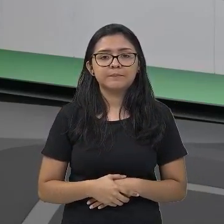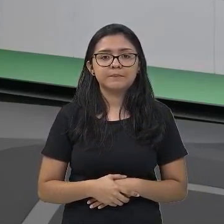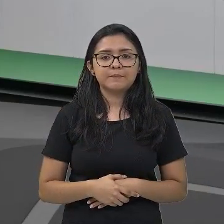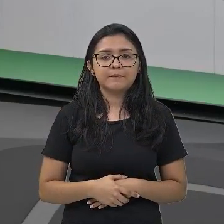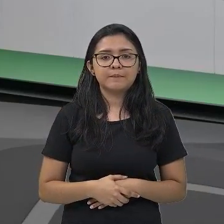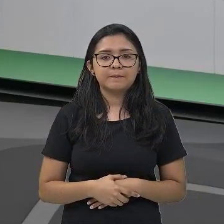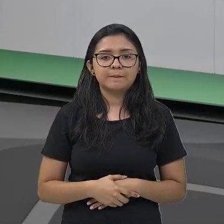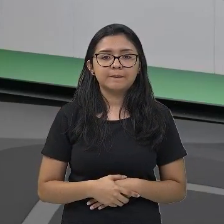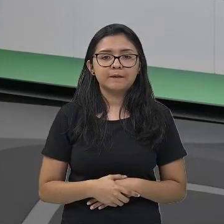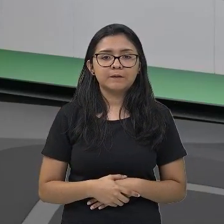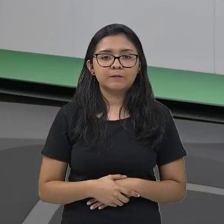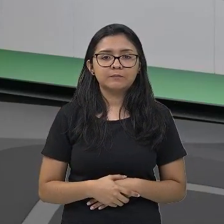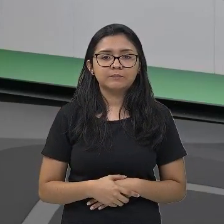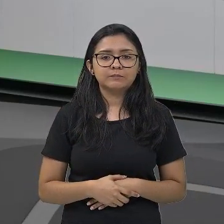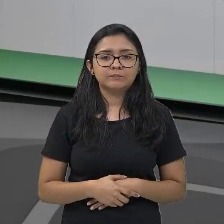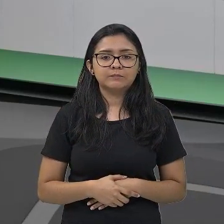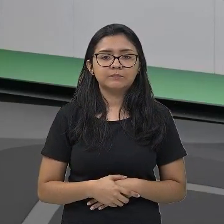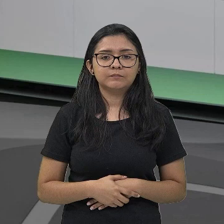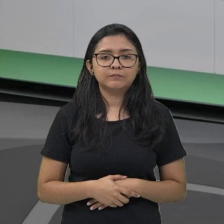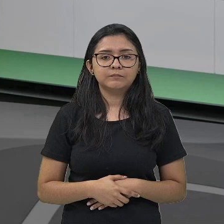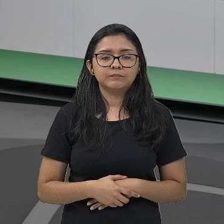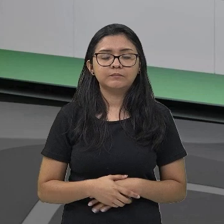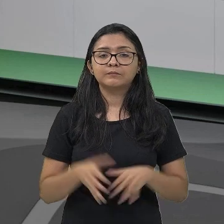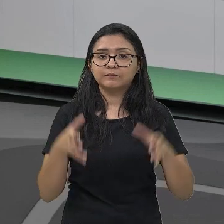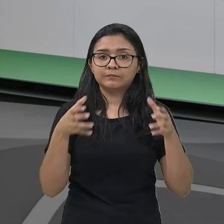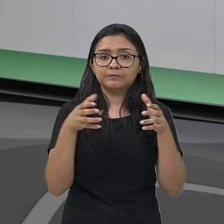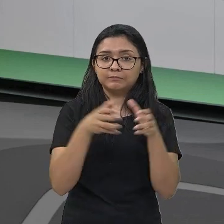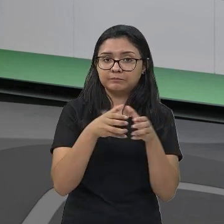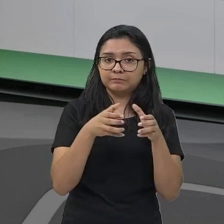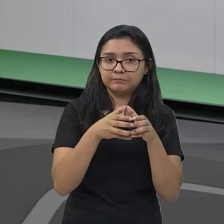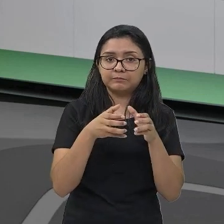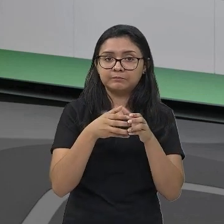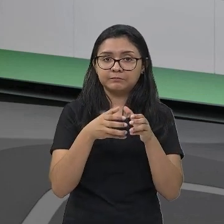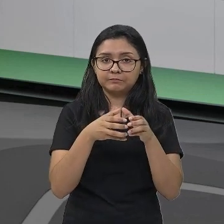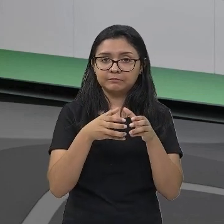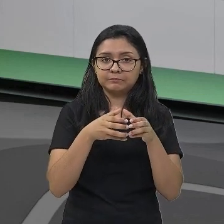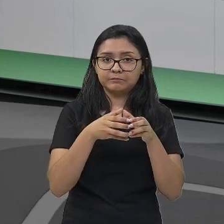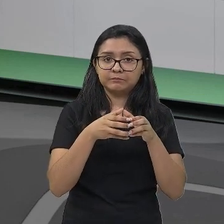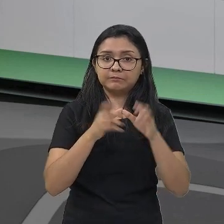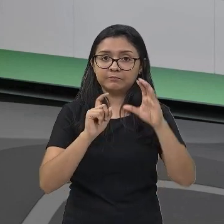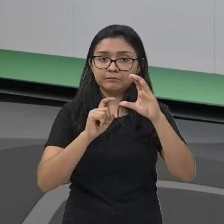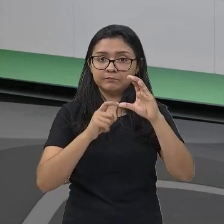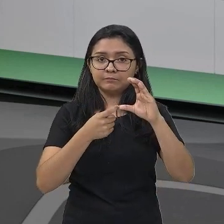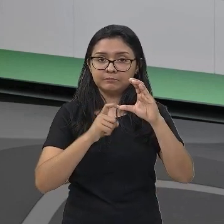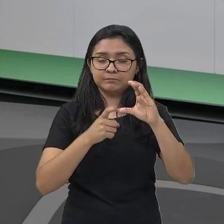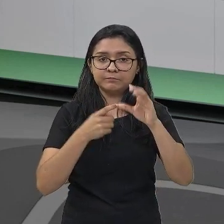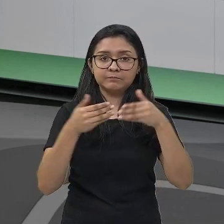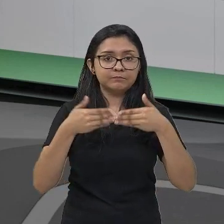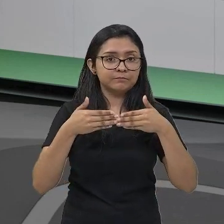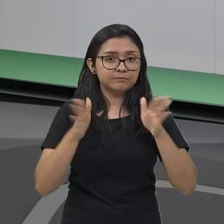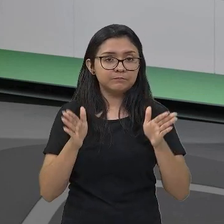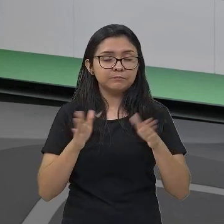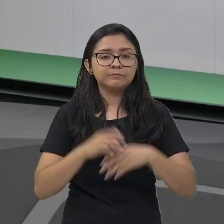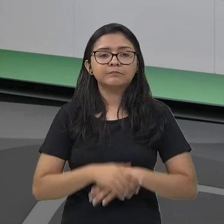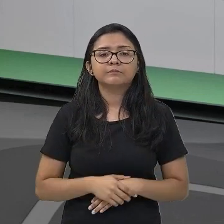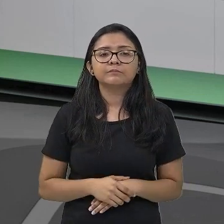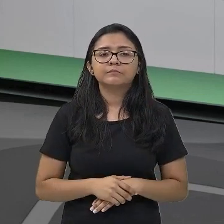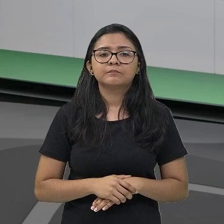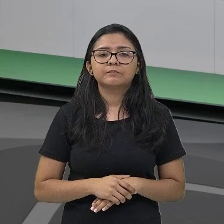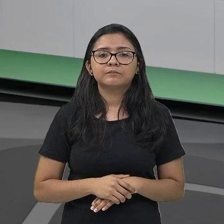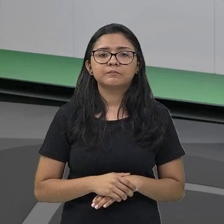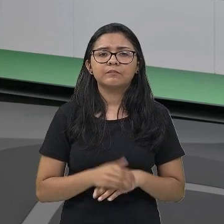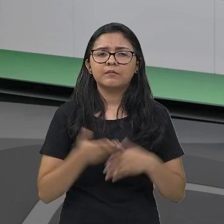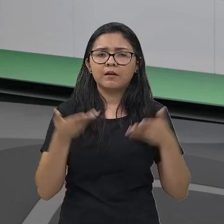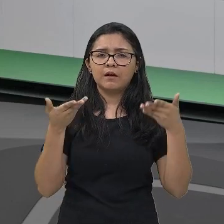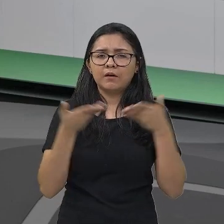carbônica de cadeia livre, tá bom? Então, vamos agora